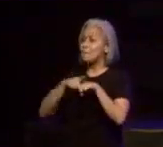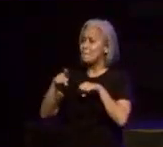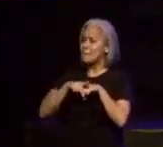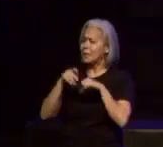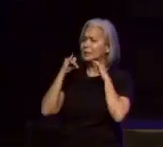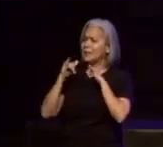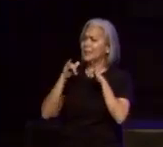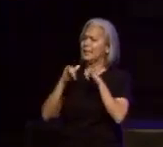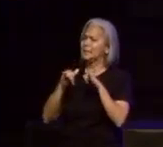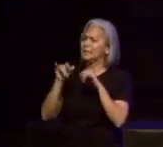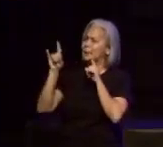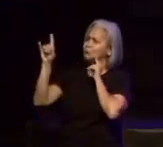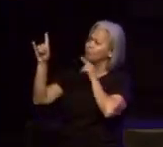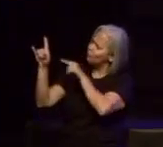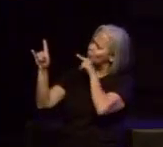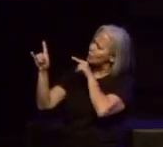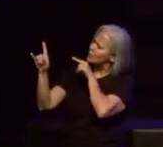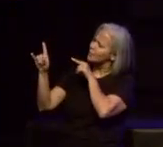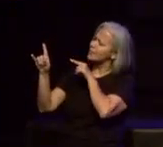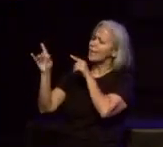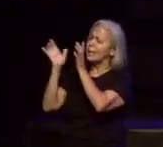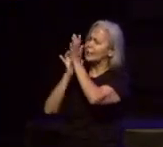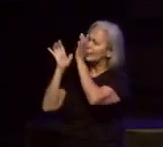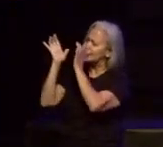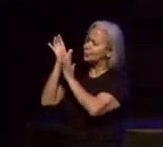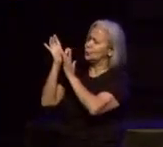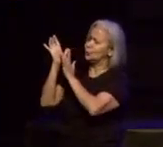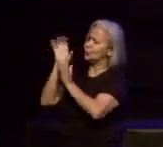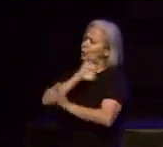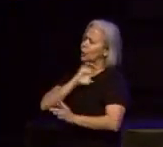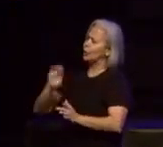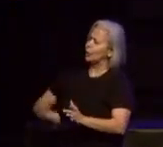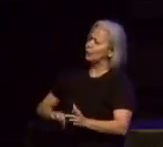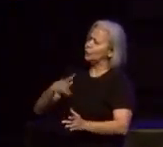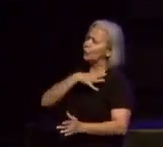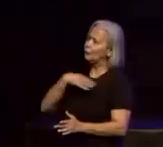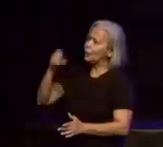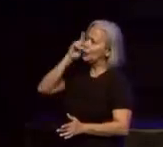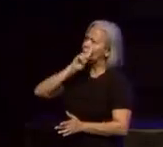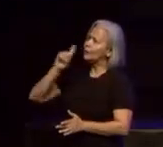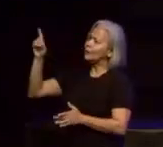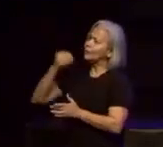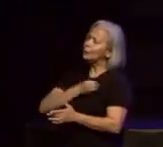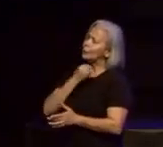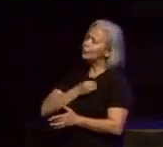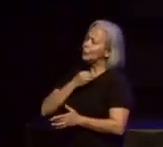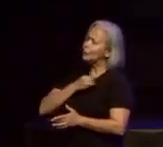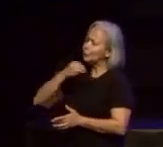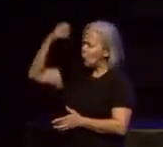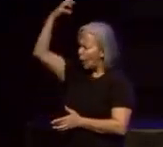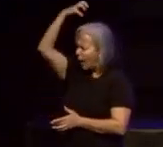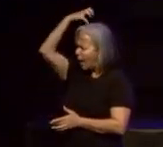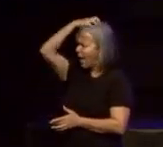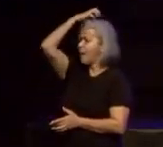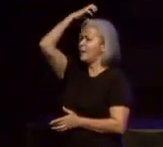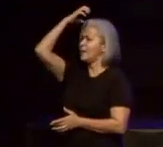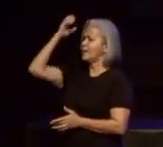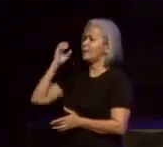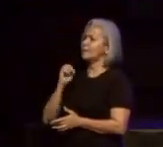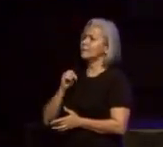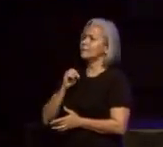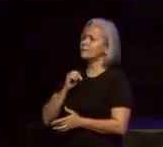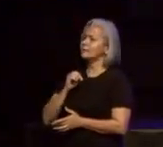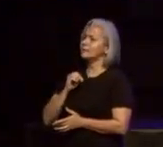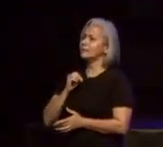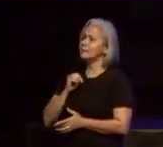Cristo, o Filho do Deus vivo, o Rei final e definitivo de Deus. E